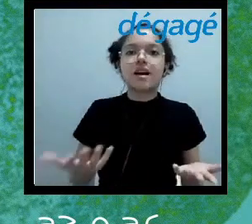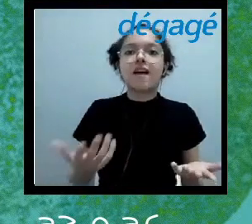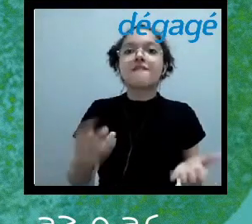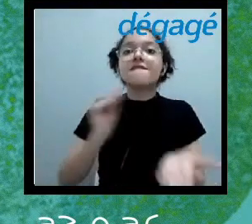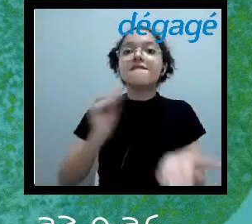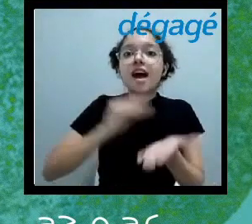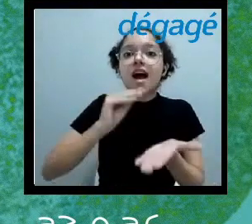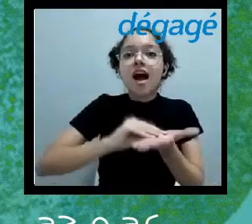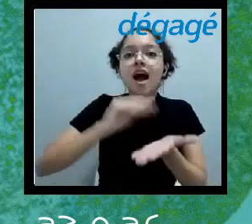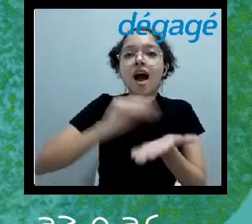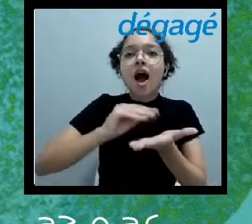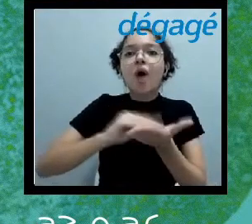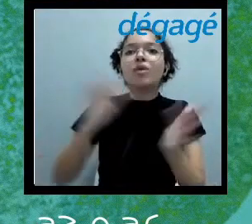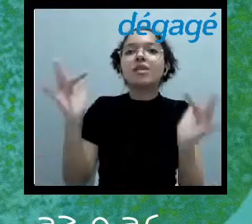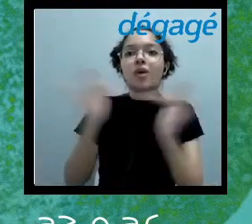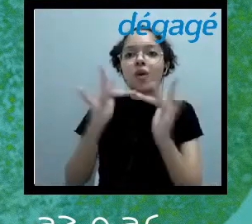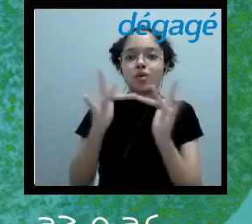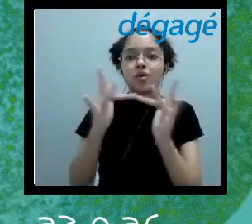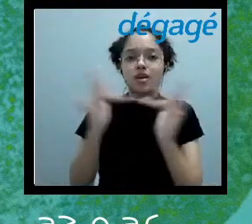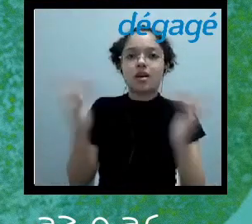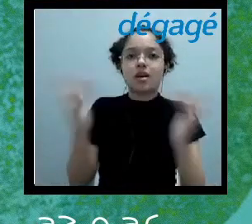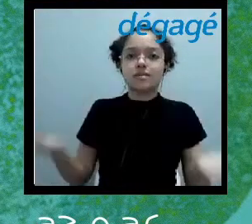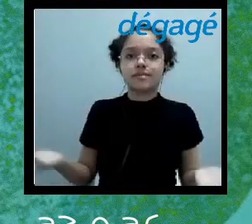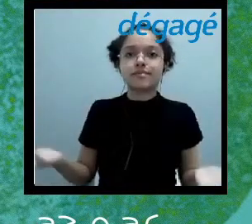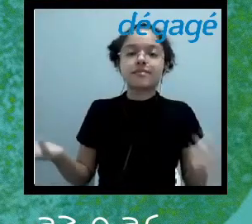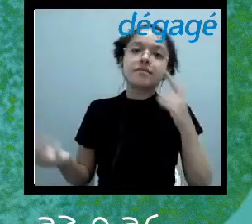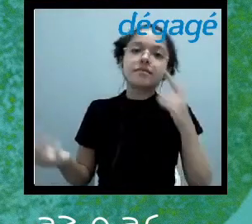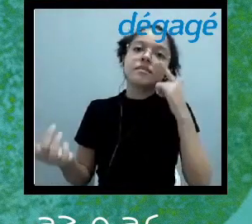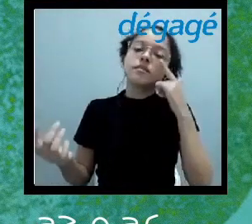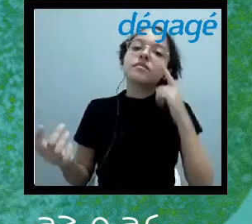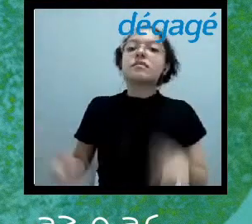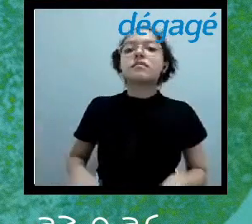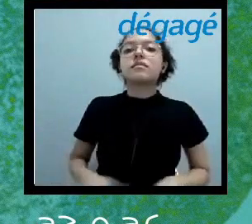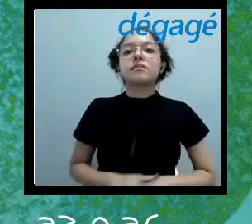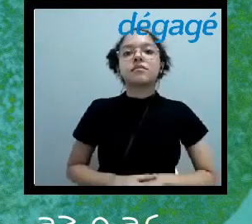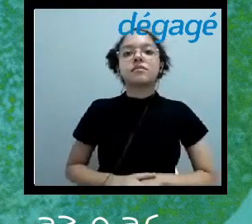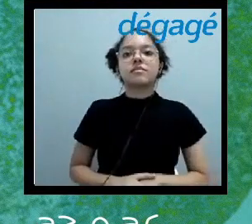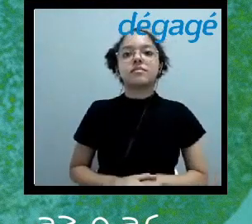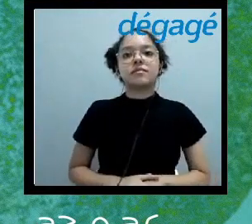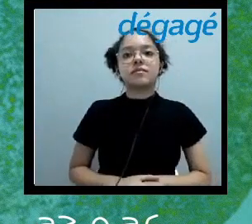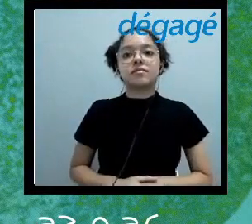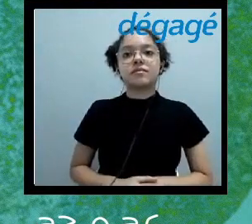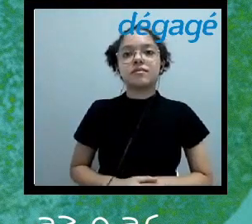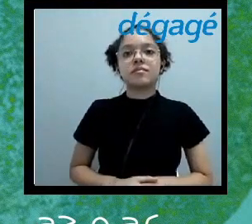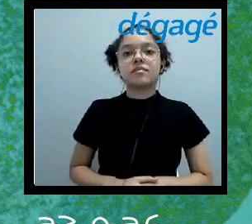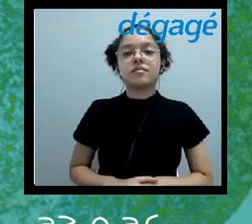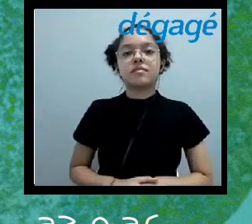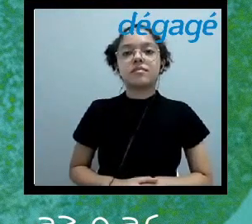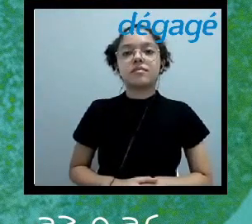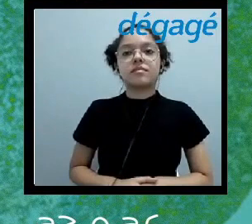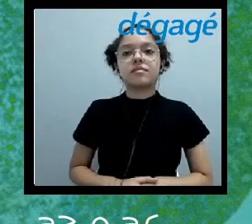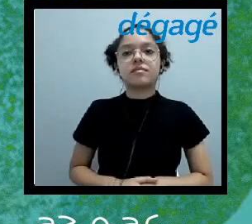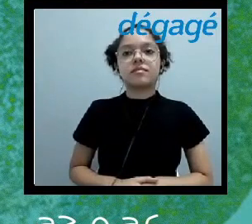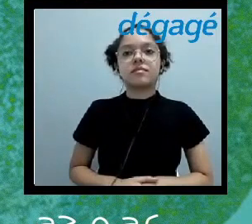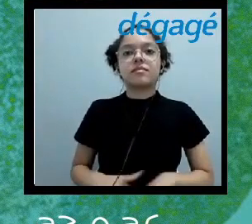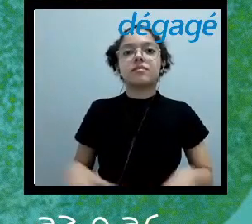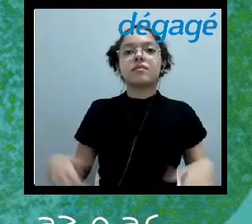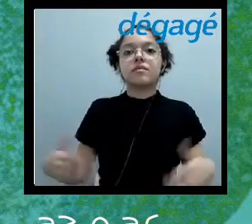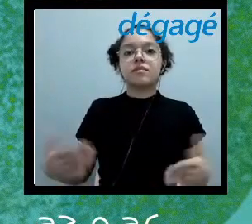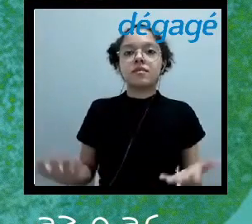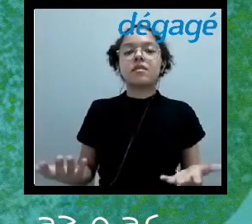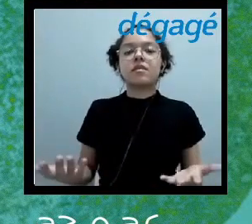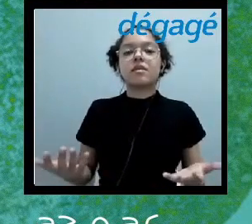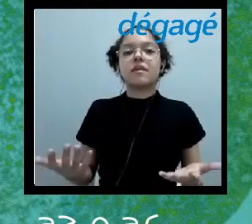numa relação, chegamos desde já com questões, todas elas já respondidas, exatamente como desejávamos. Se